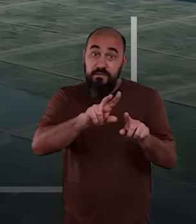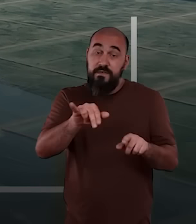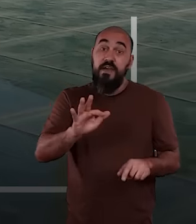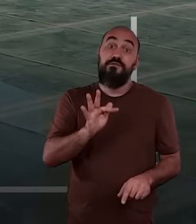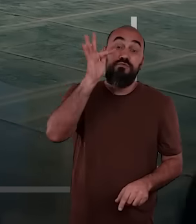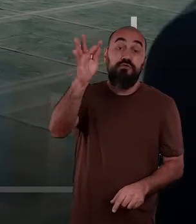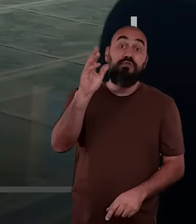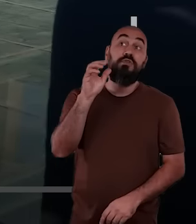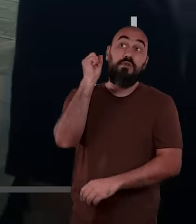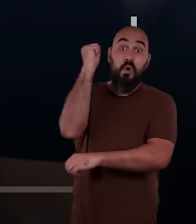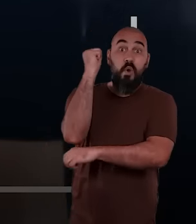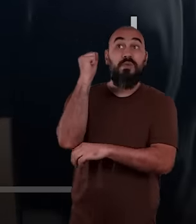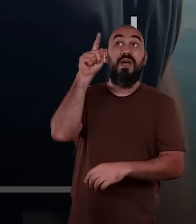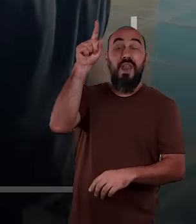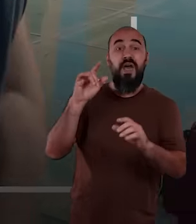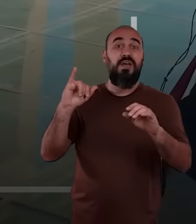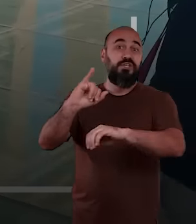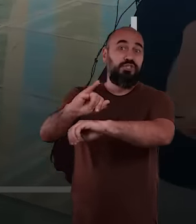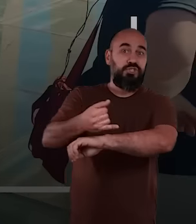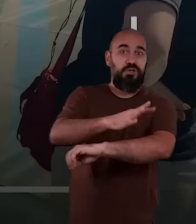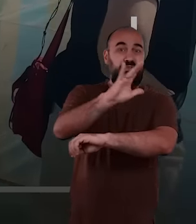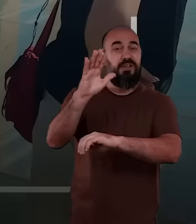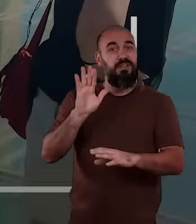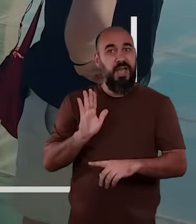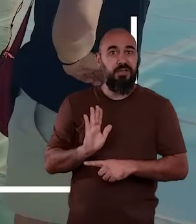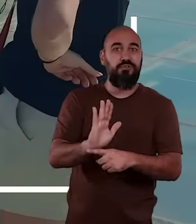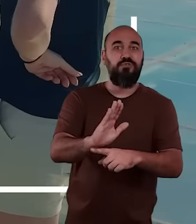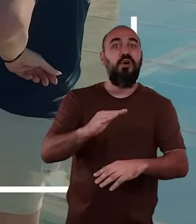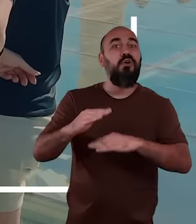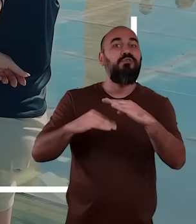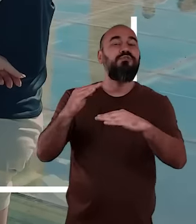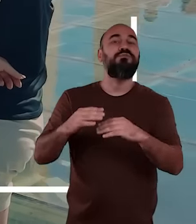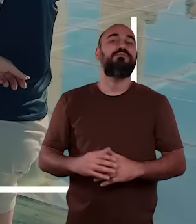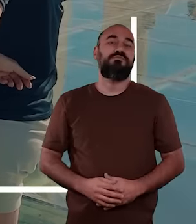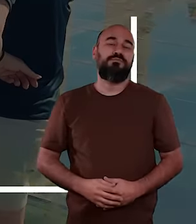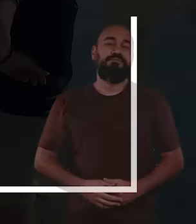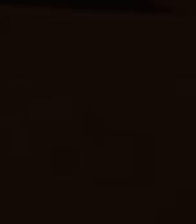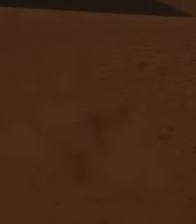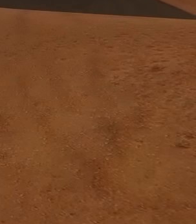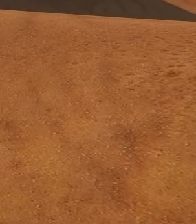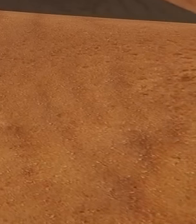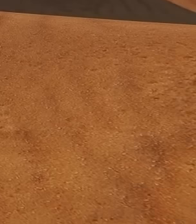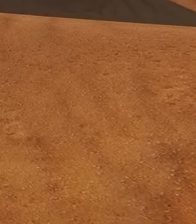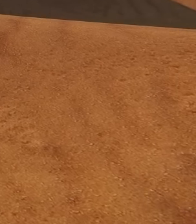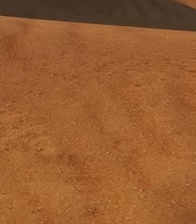vocês terão na Nova Jerusalém uma coluna porque vocês estão ajudando a construir o reino do céu.